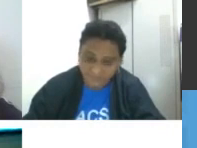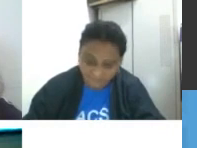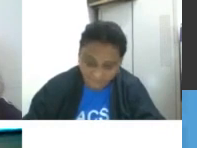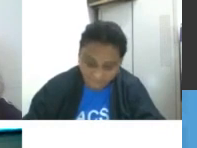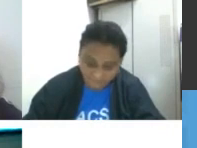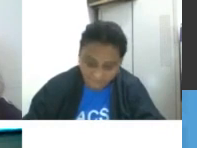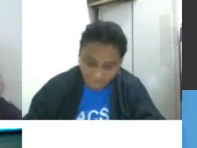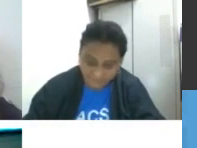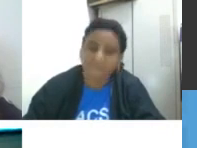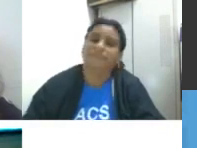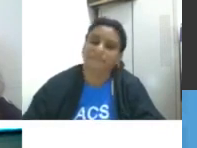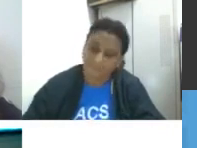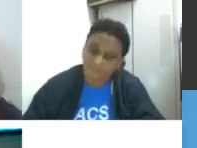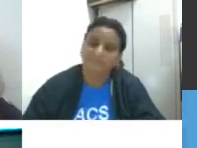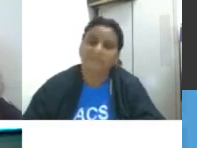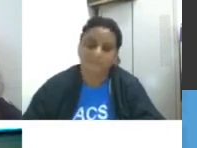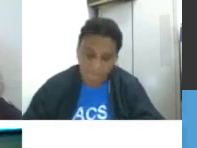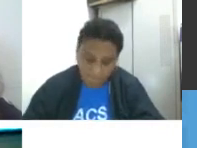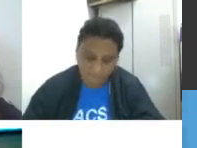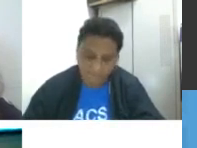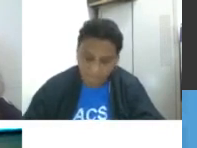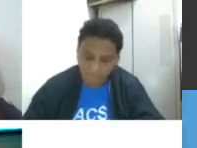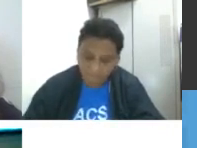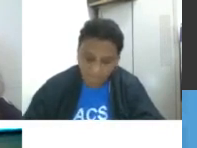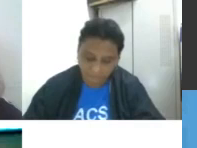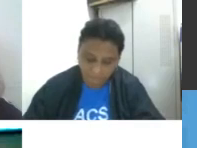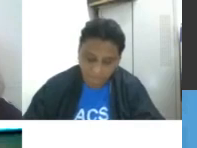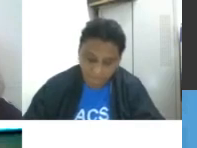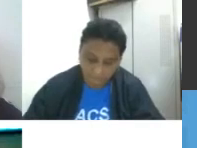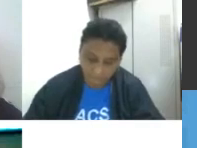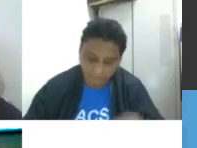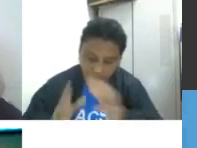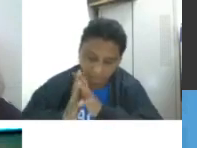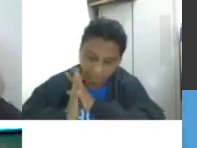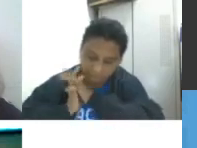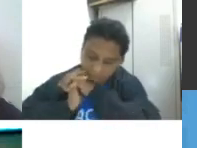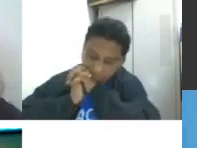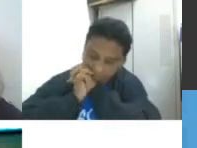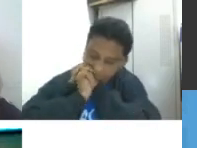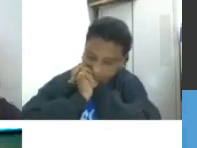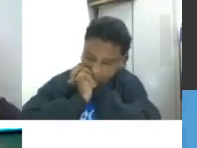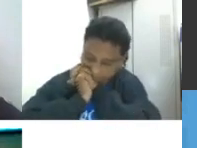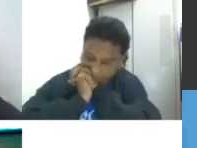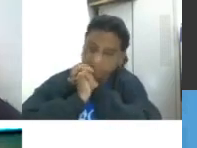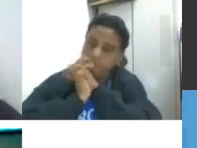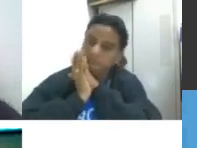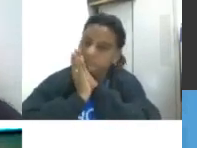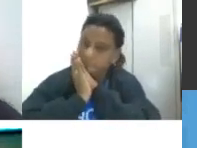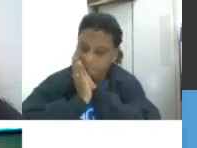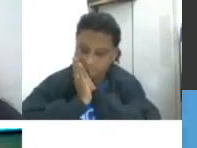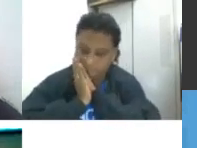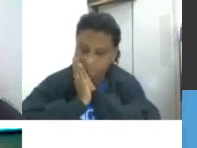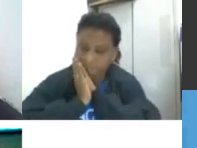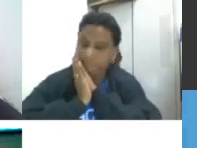positivo da Covid né que a partir da Covid a gente não tenha mais preconceito em oferecer máscara para quem está com sintoma